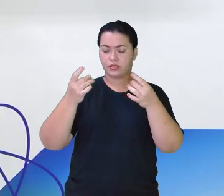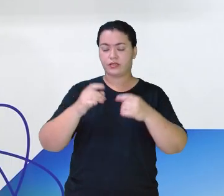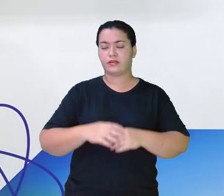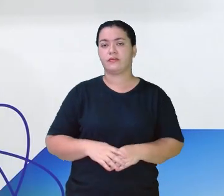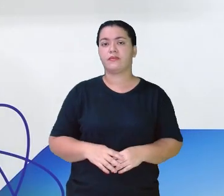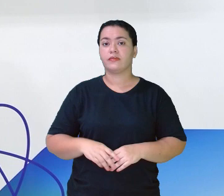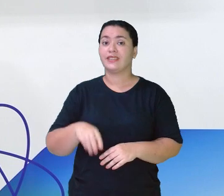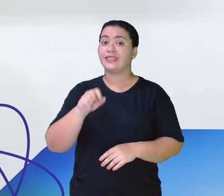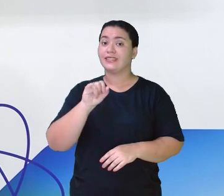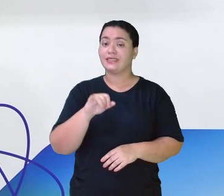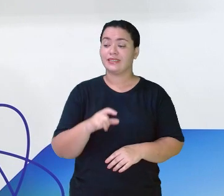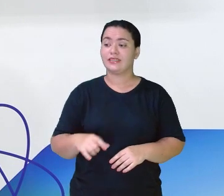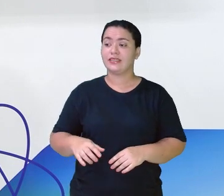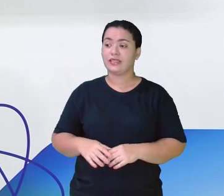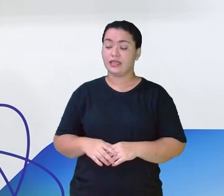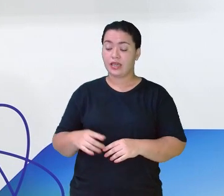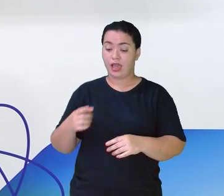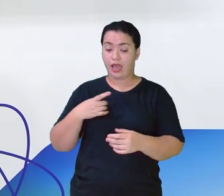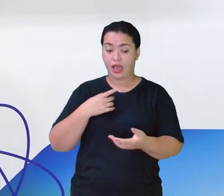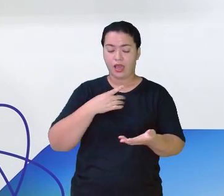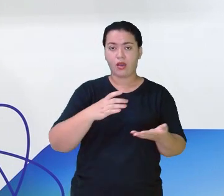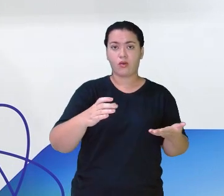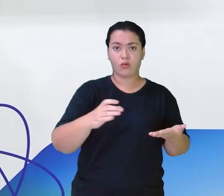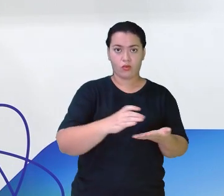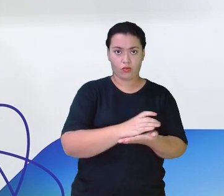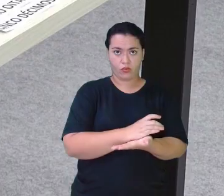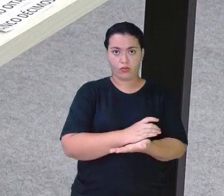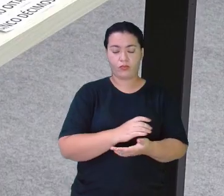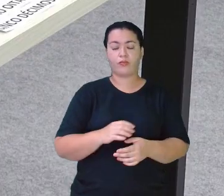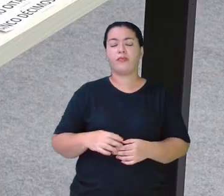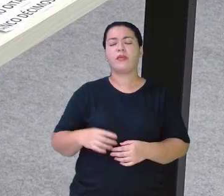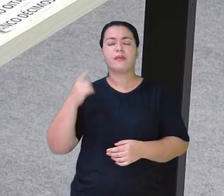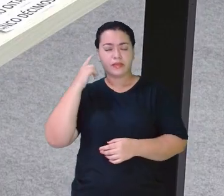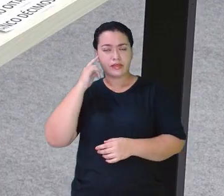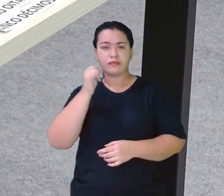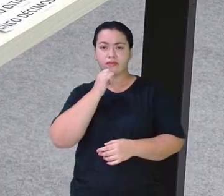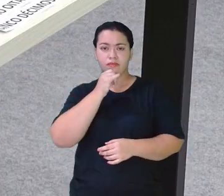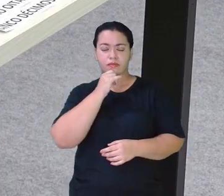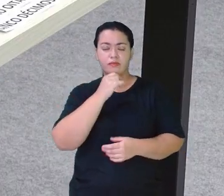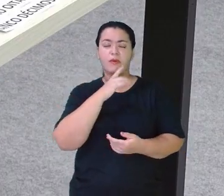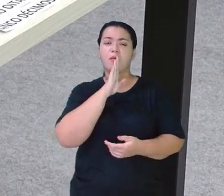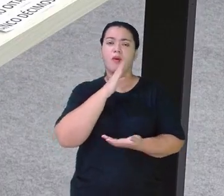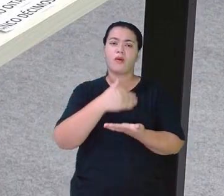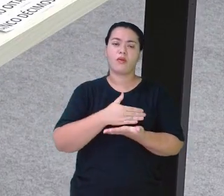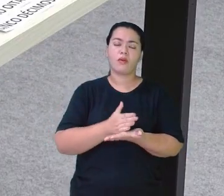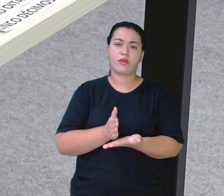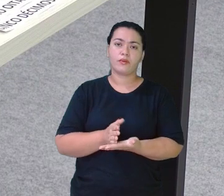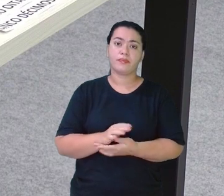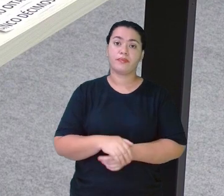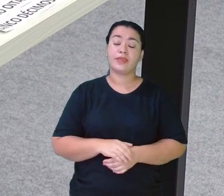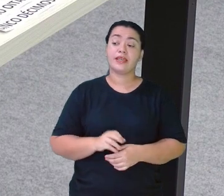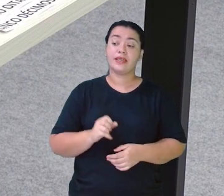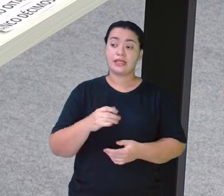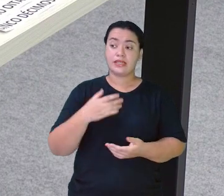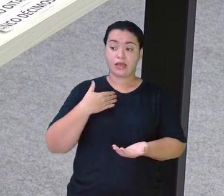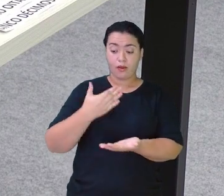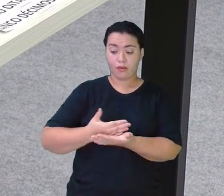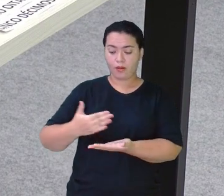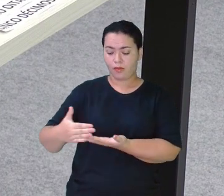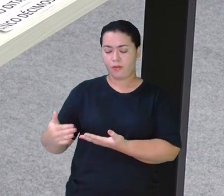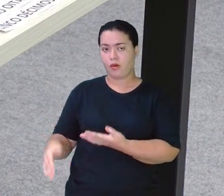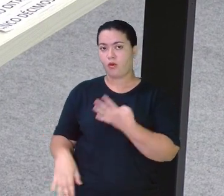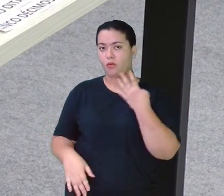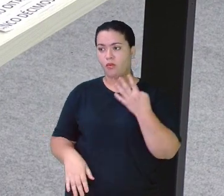assistindo. Se eu pegar desse inteiro, vamos pensar no bolo novamente. Se eu pegar nesse bolo aqui e